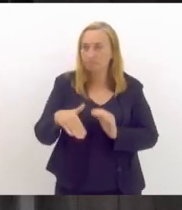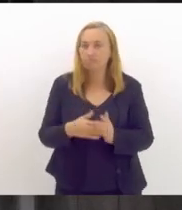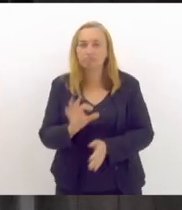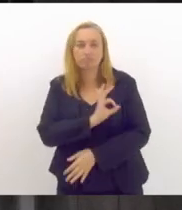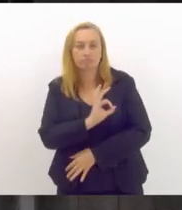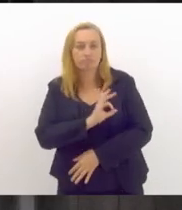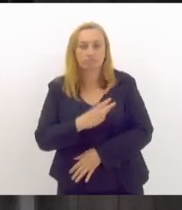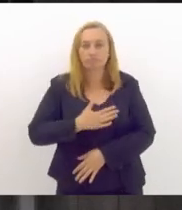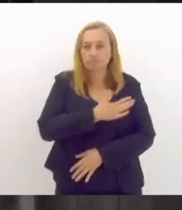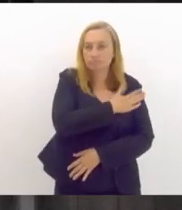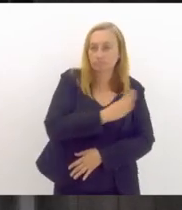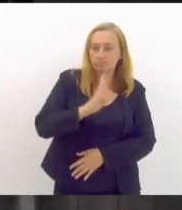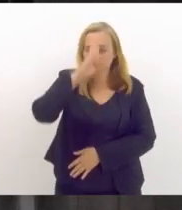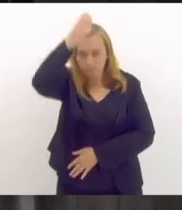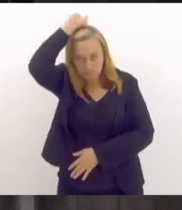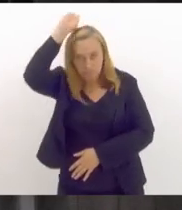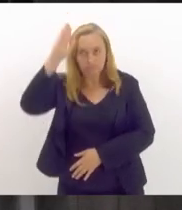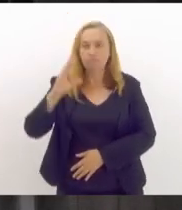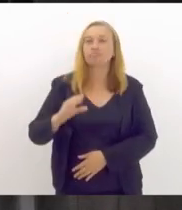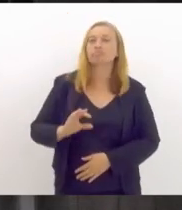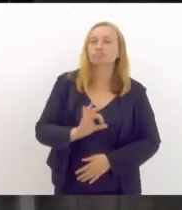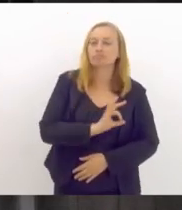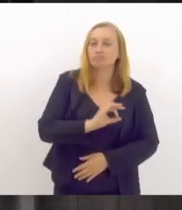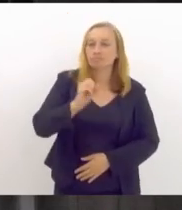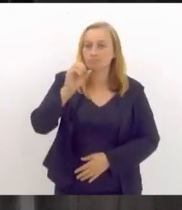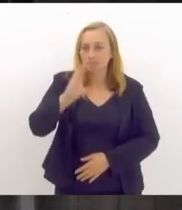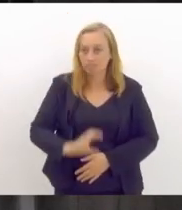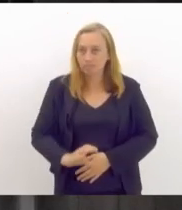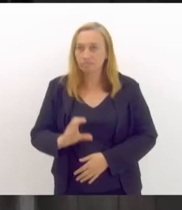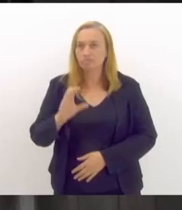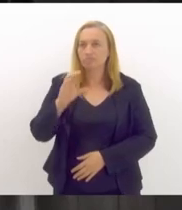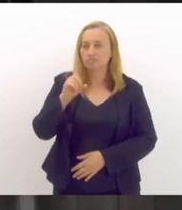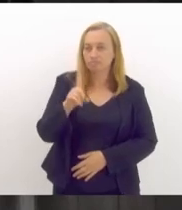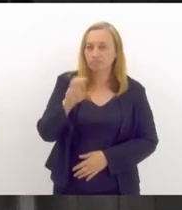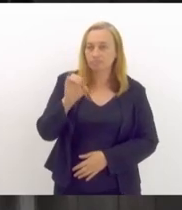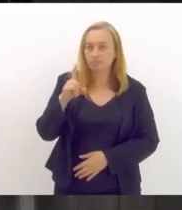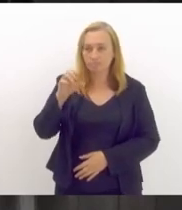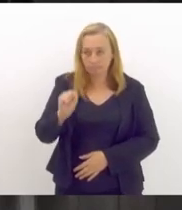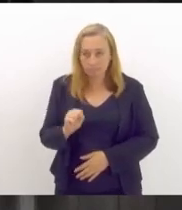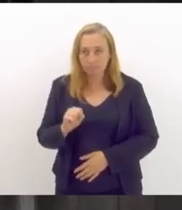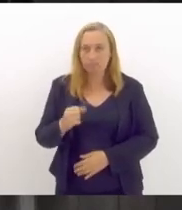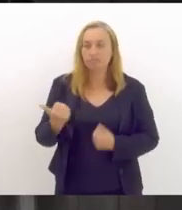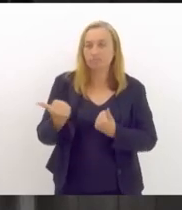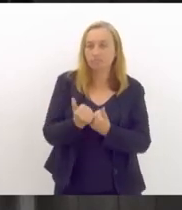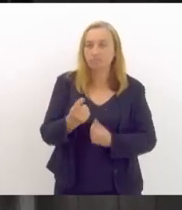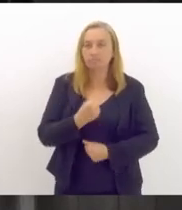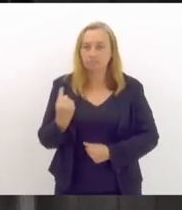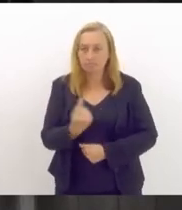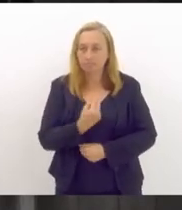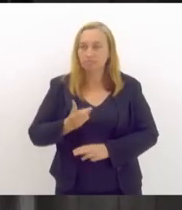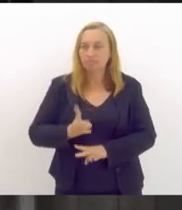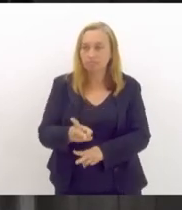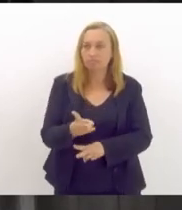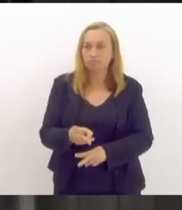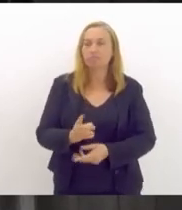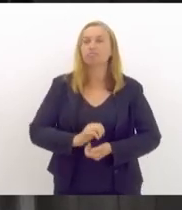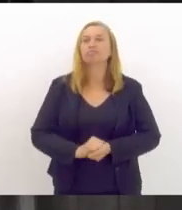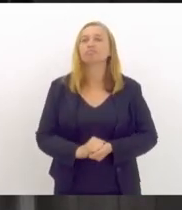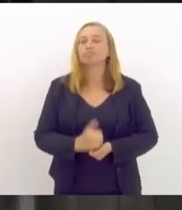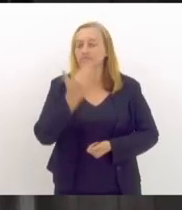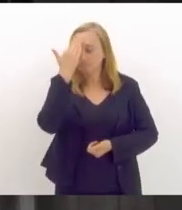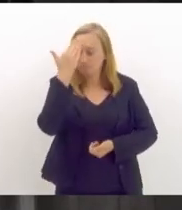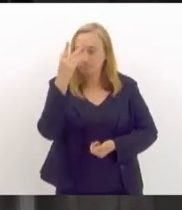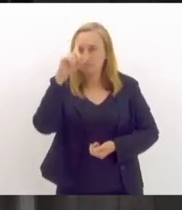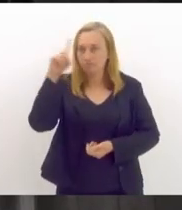militares bombeiros policiais civis Degas e tantos outros aí que nos usados nos apoiaram continua nos apoiando que essa bandeira aí graças a